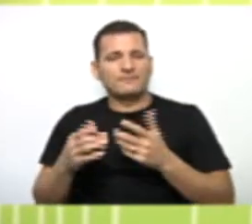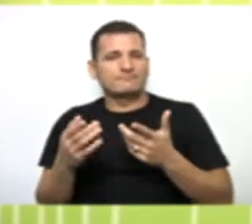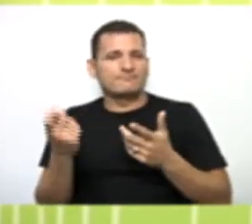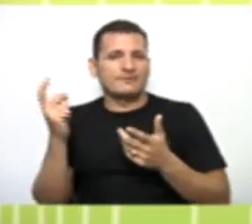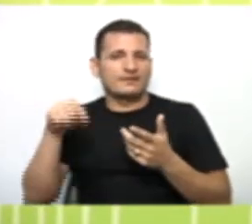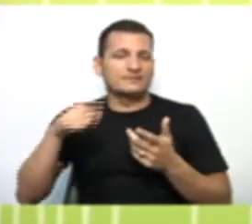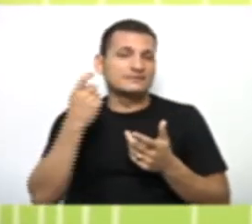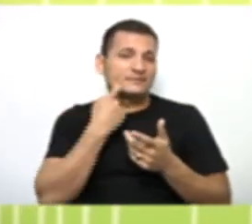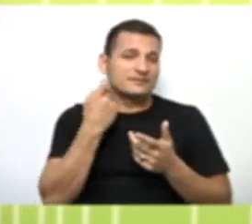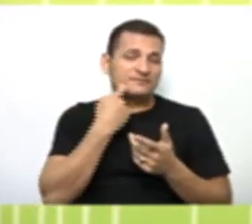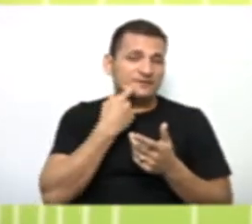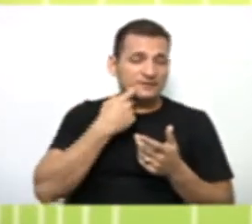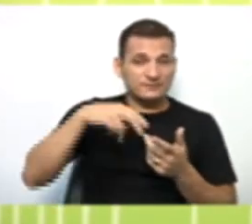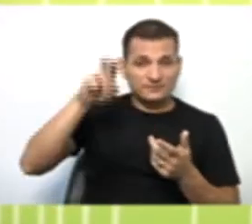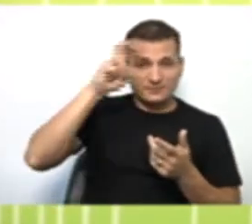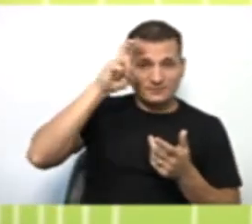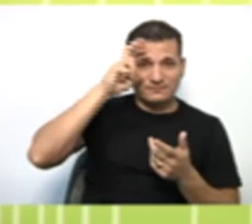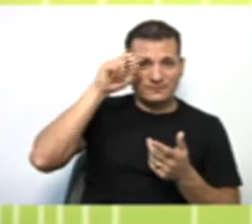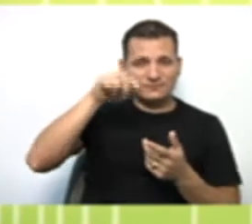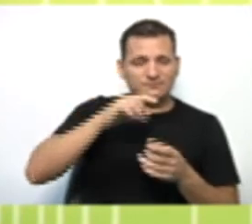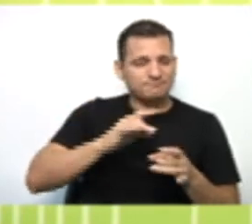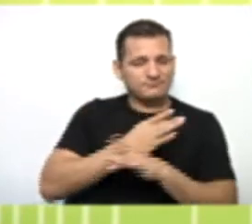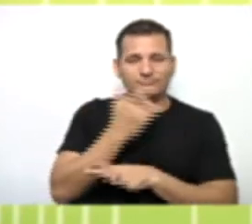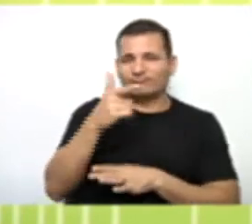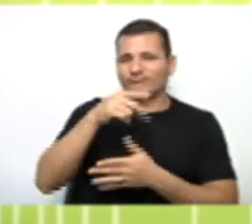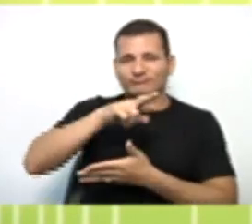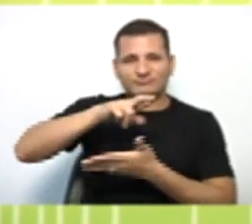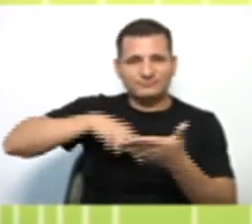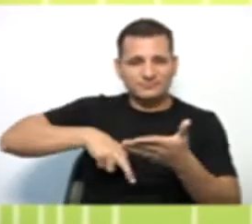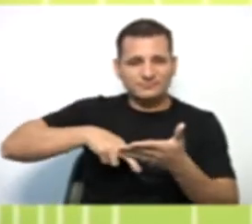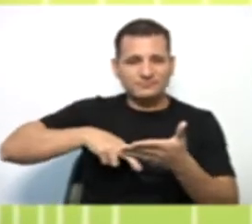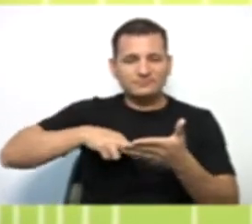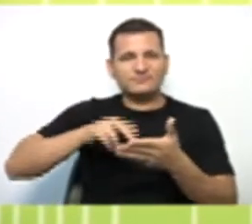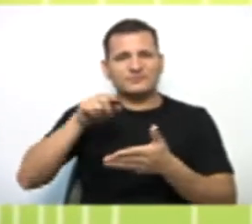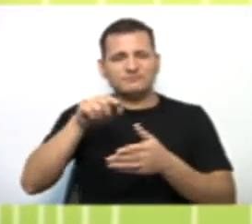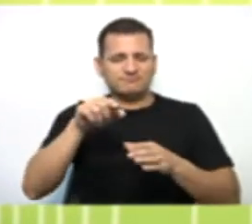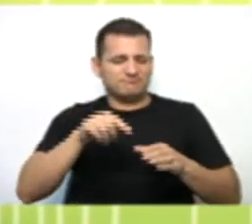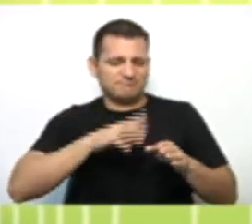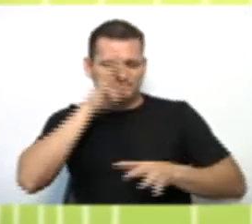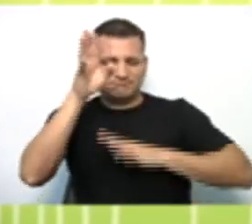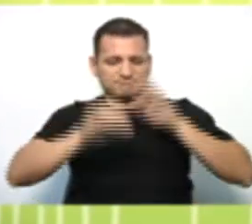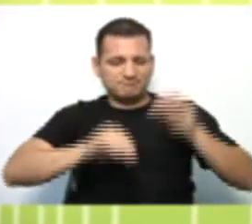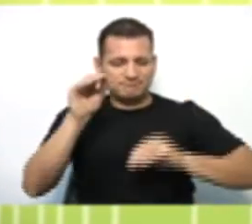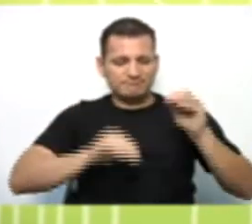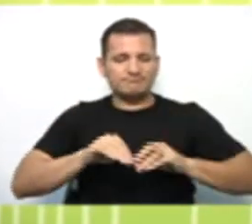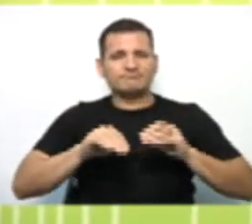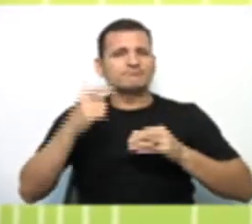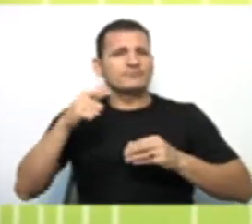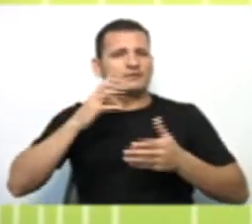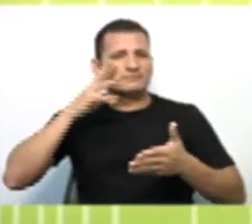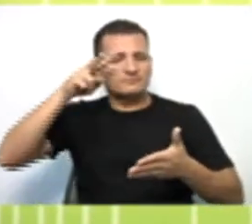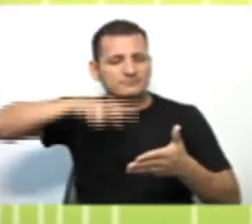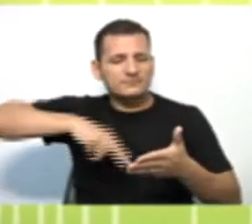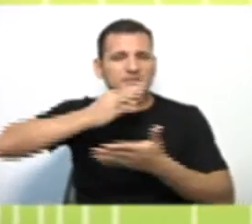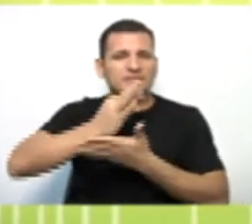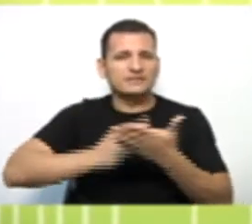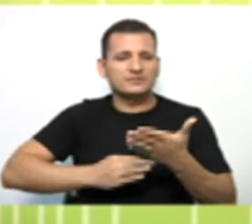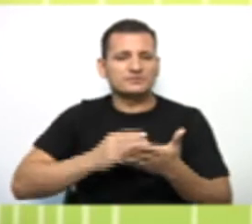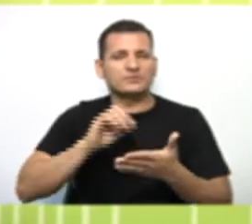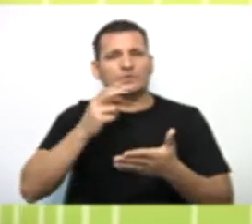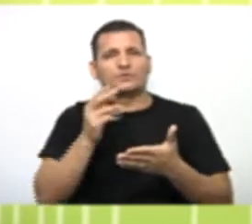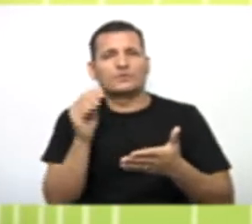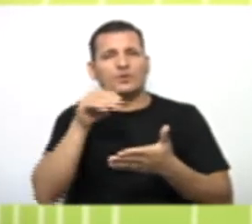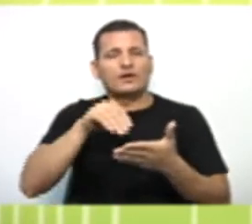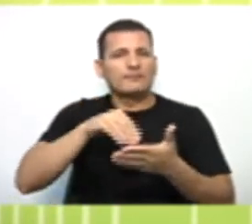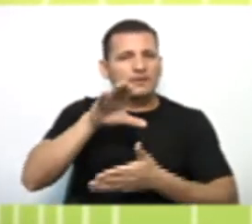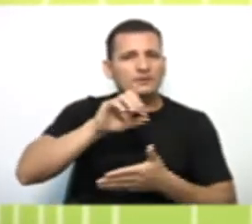sexta-feira que tem que entregar, da quinta-feira você ainda não terminou o relatório. Aí você faz de qualquer jeito e tal, não revisa o texto, não verifica se pode colocar algo a mais